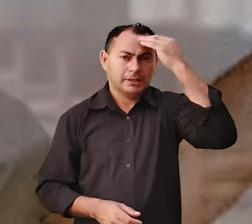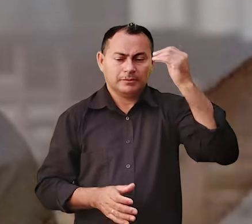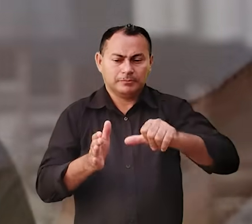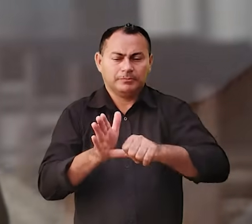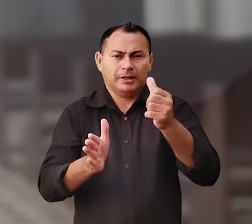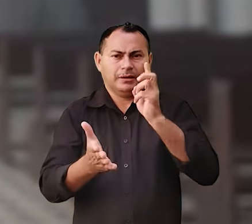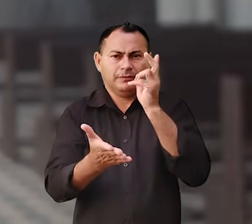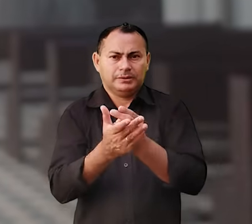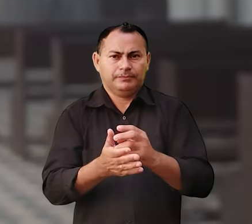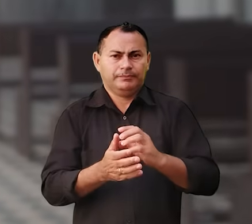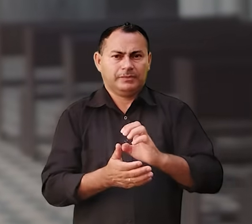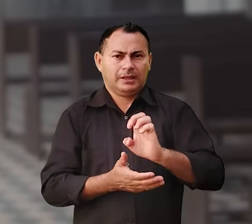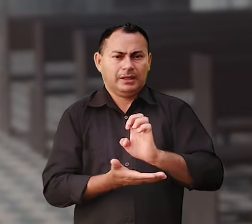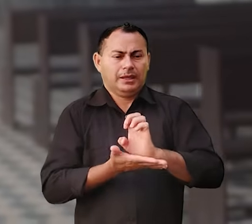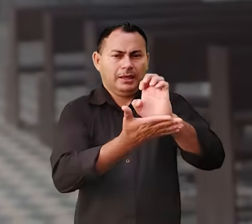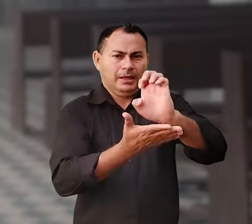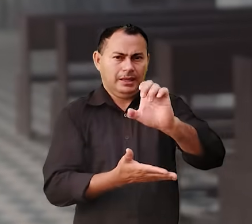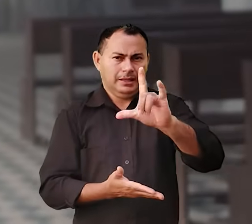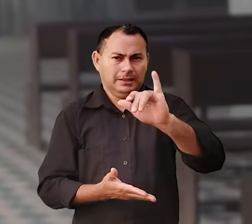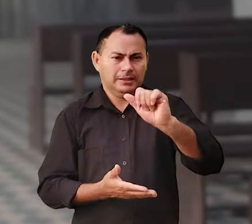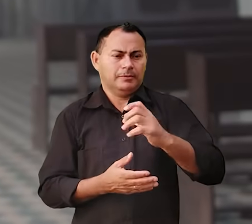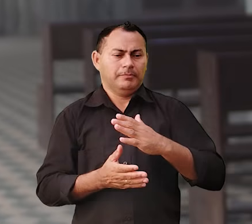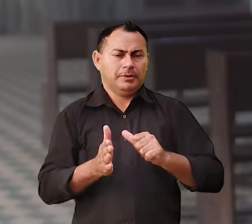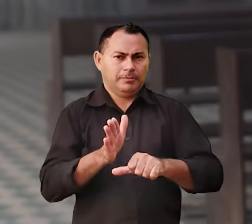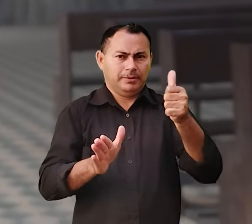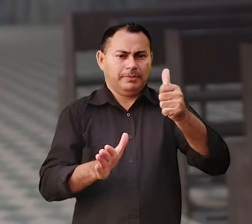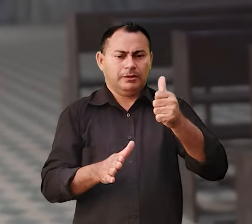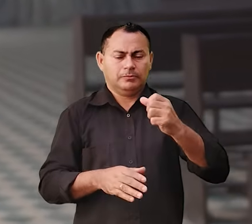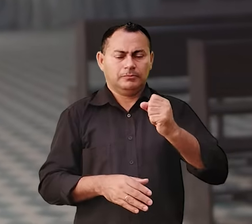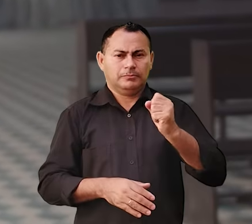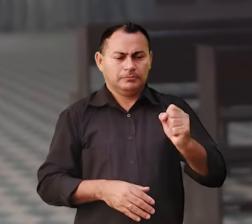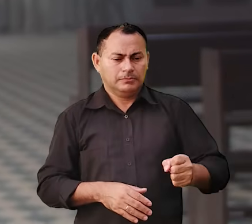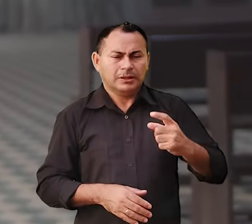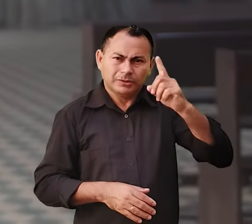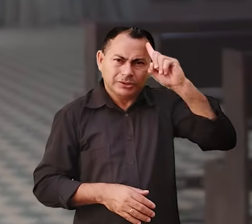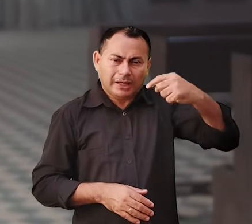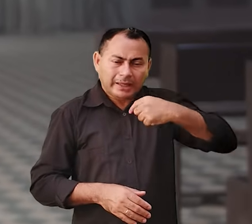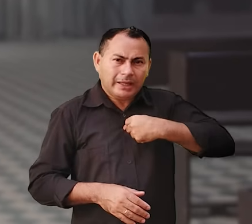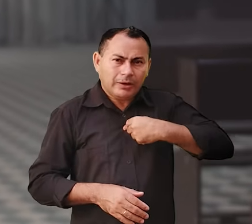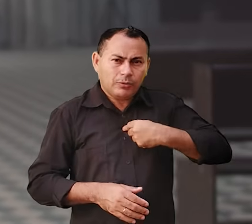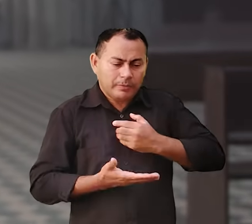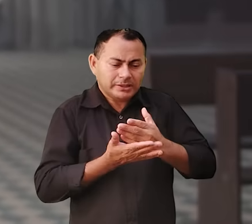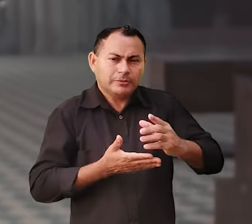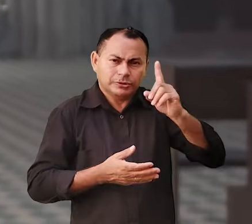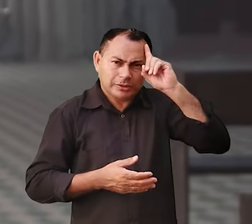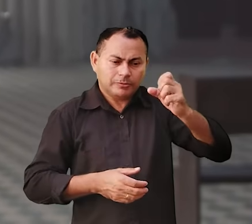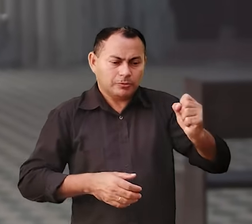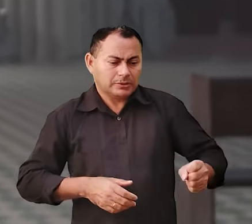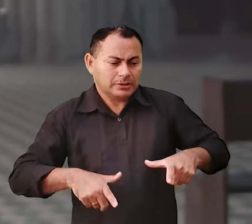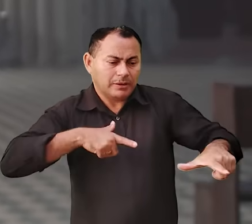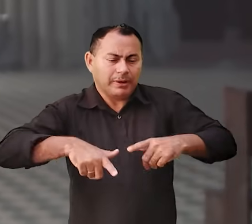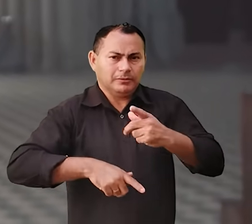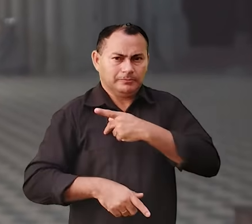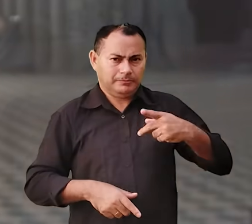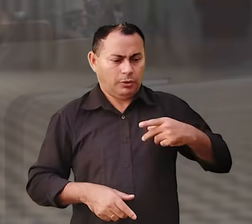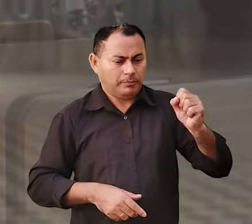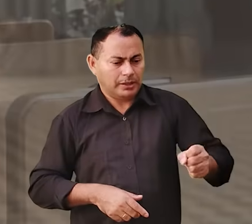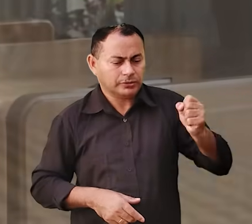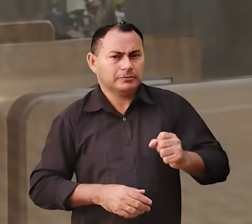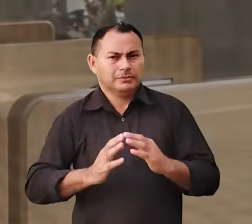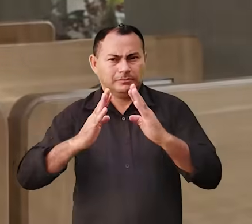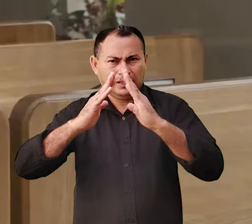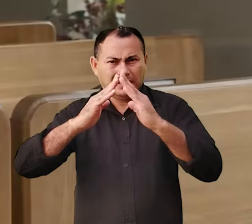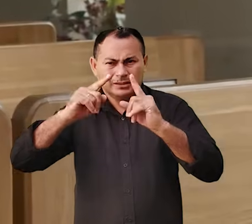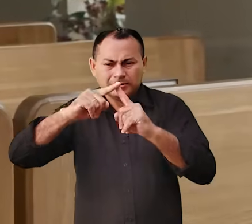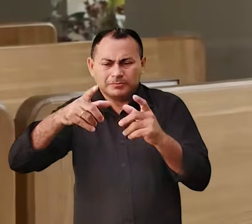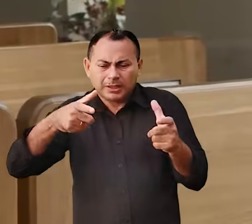me esquecer da primeira vez que li esse texto. Era o meu primeiro pastorado e eu estava começando uma igreja. Éramos uma